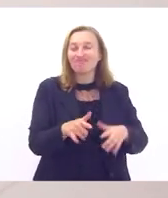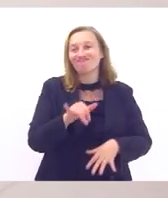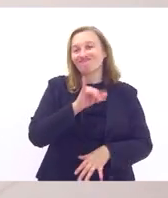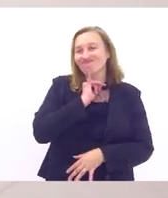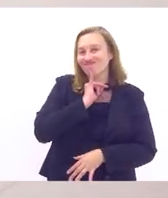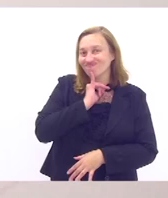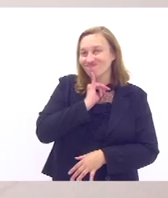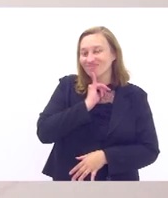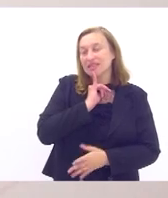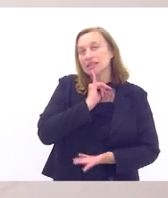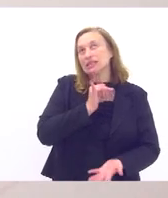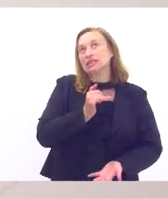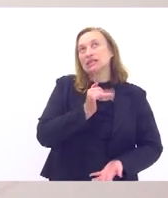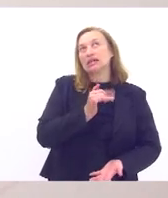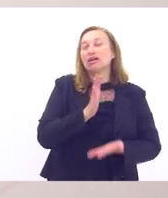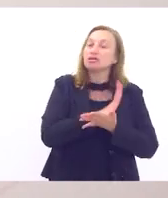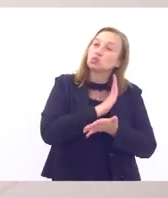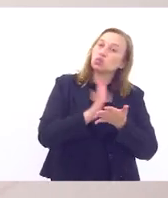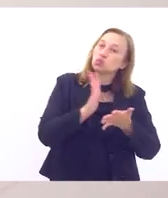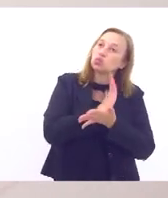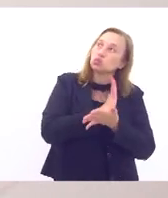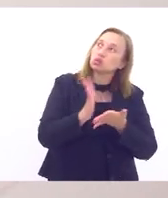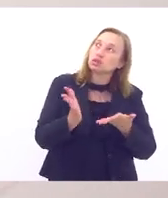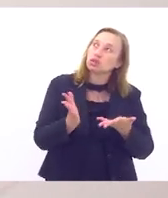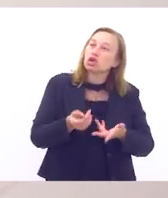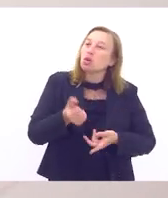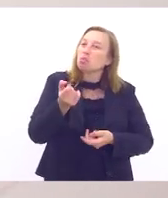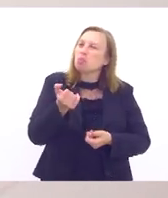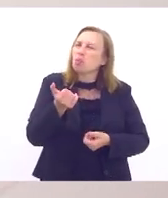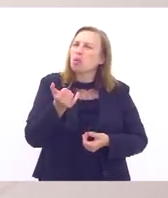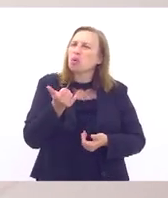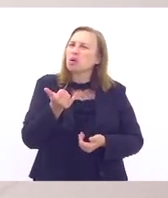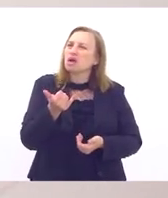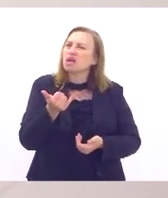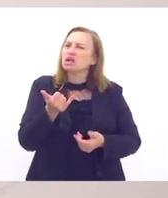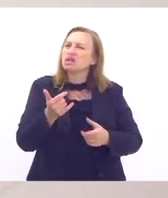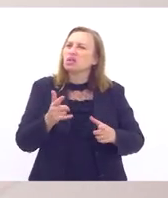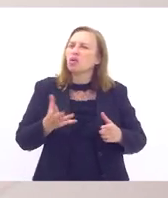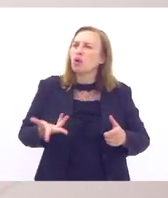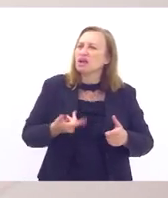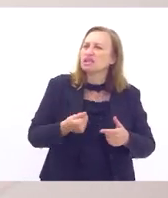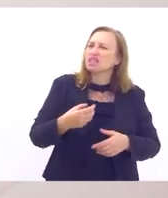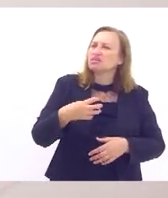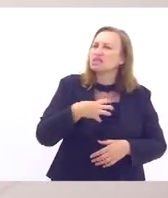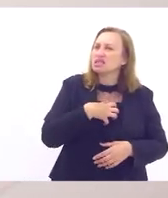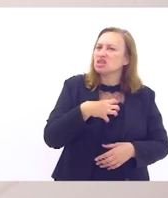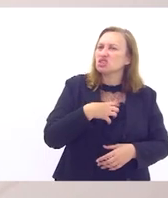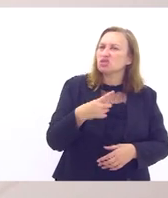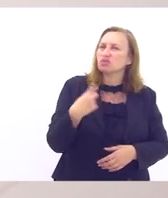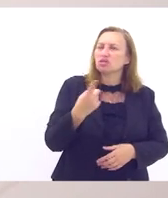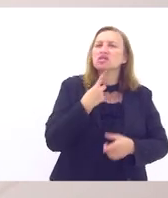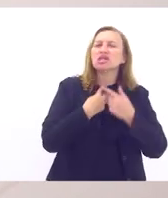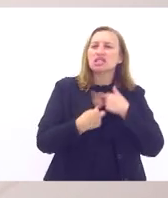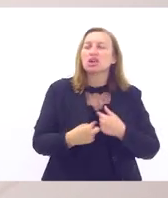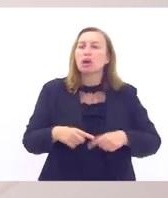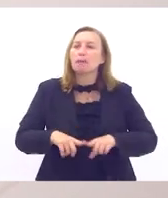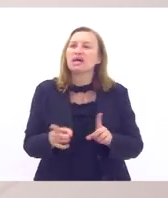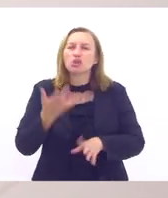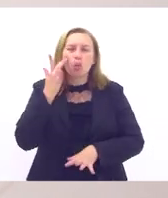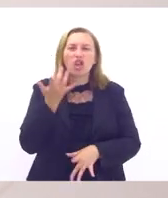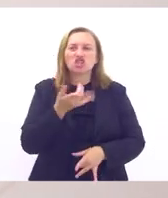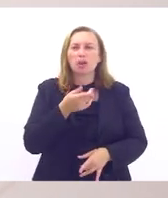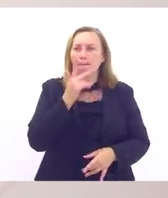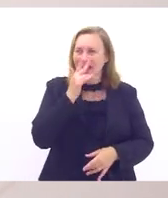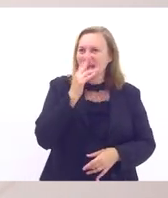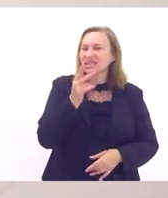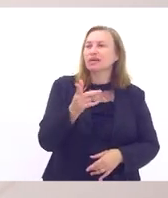infelizmente, às vezes com uma pouca efetividade no sentido da nossa expectativa. E aí eu acho que me parece que a